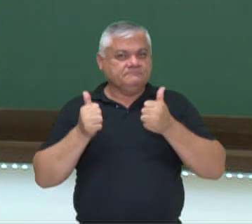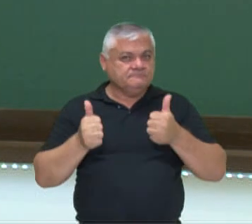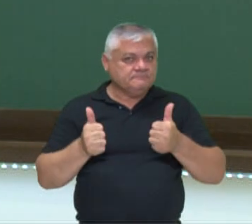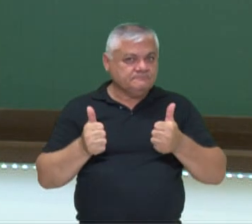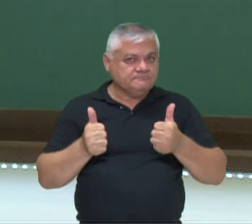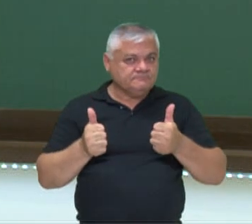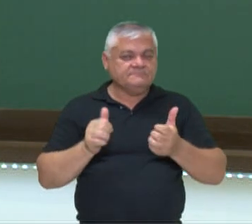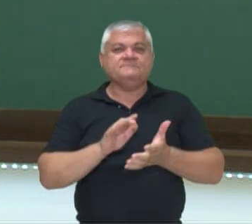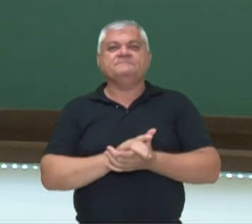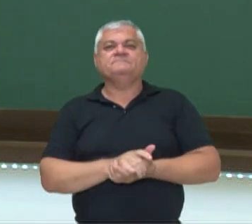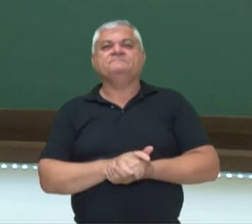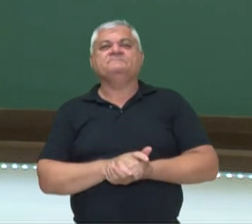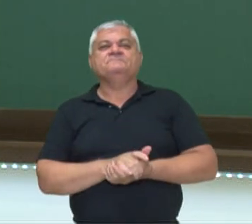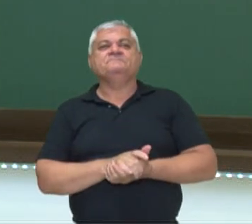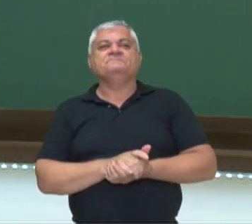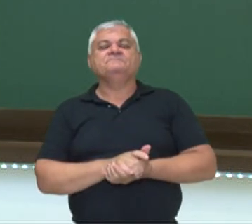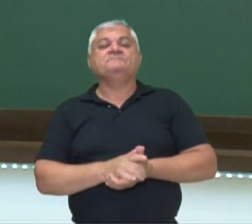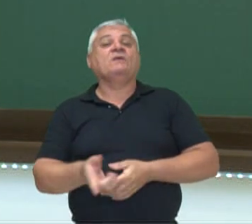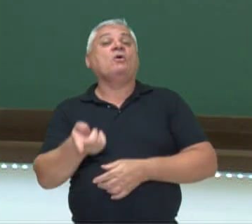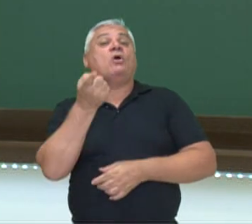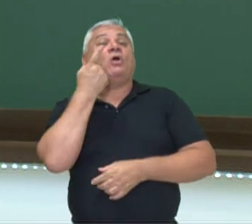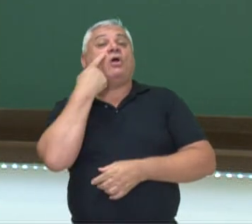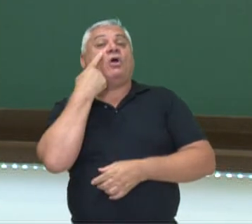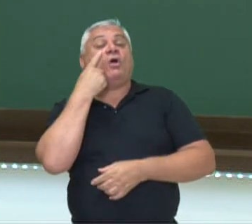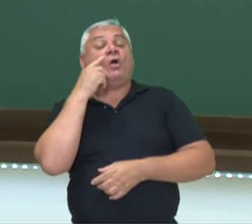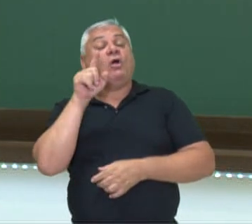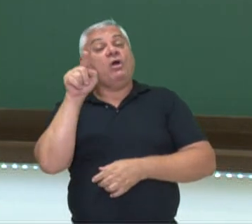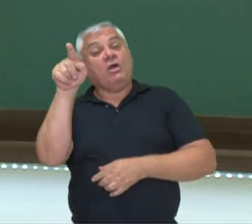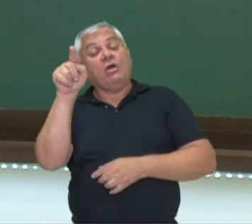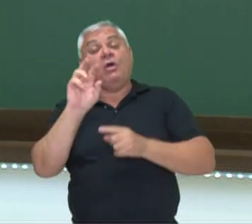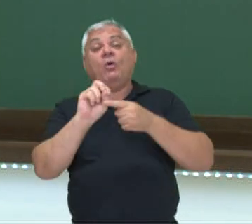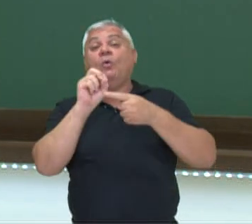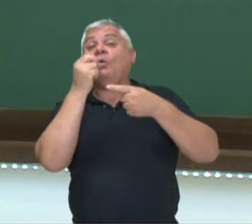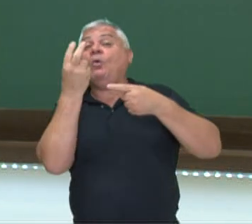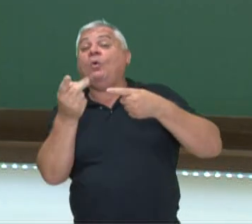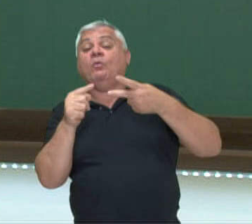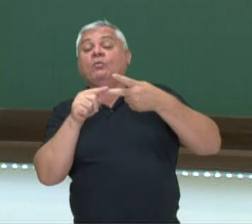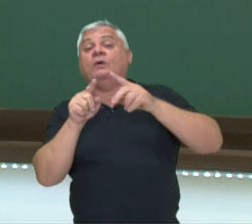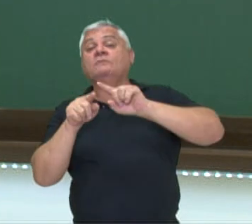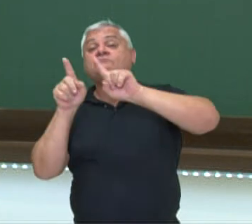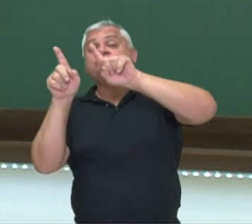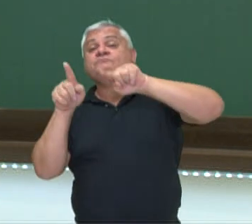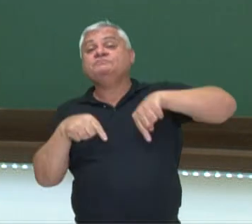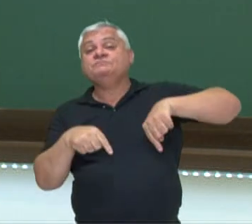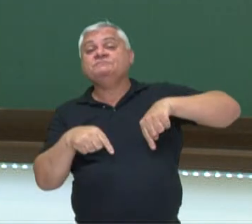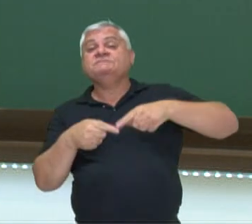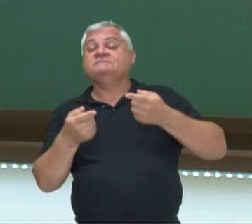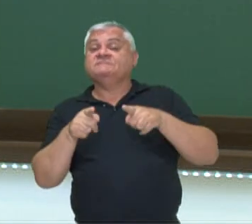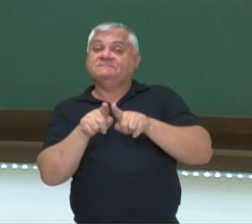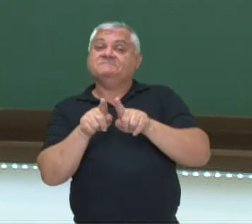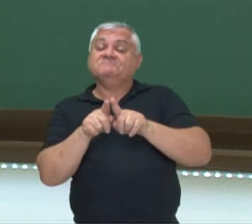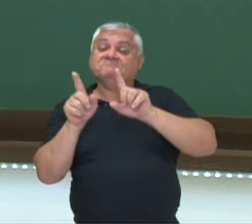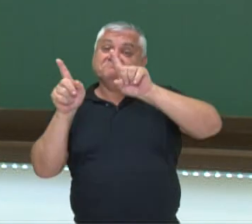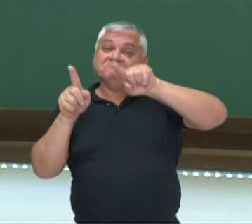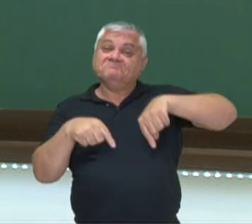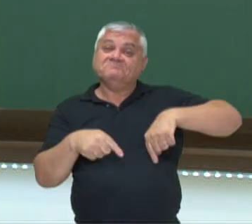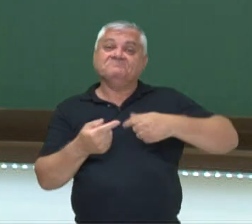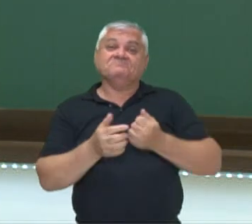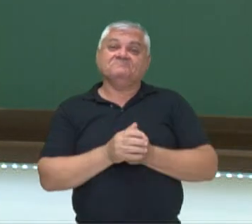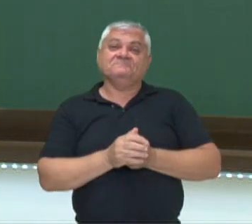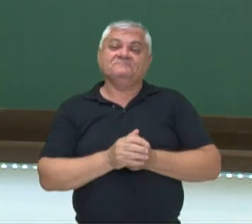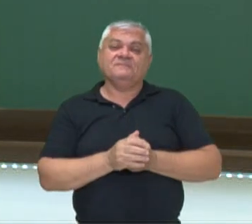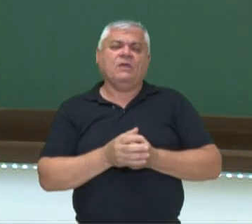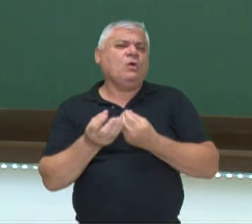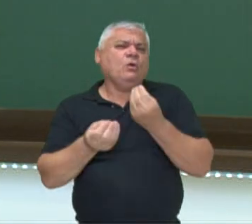Beleza? Então olha só. Ou eu faço desse jeito, ou eu faço aqui como eu fiz aqui embaixo, ó. Regra do